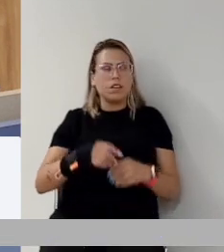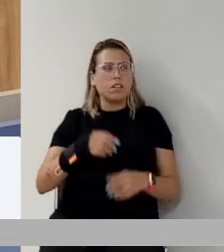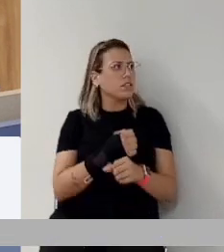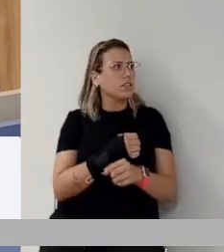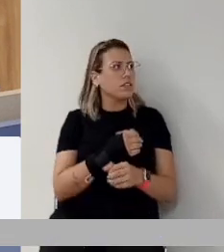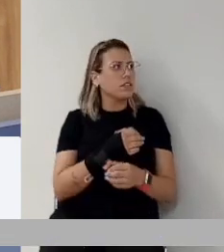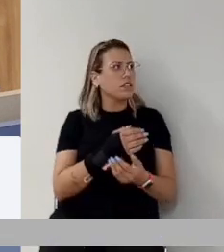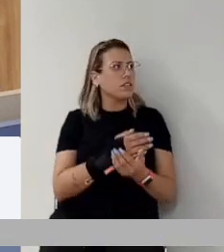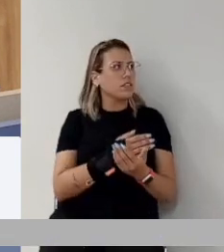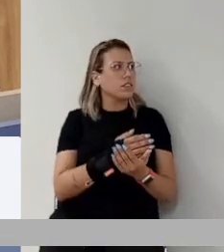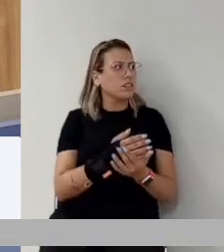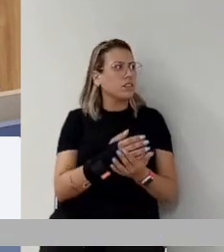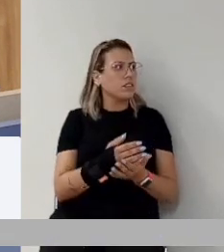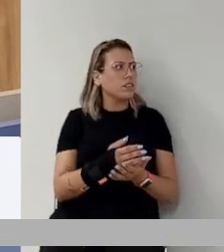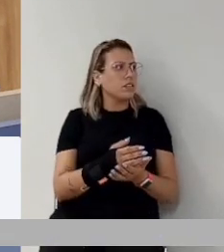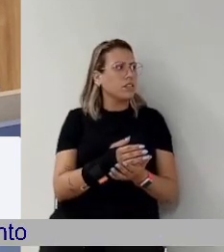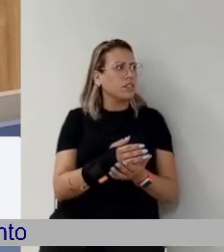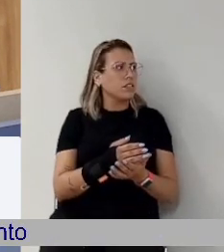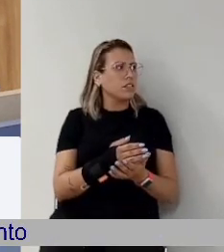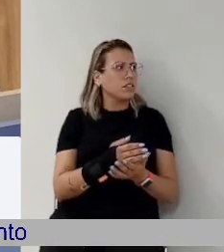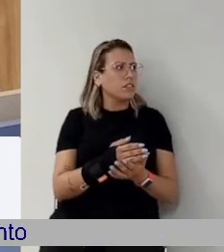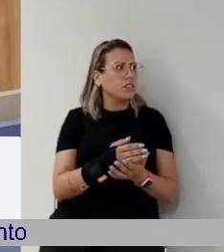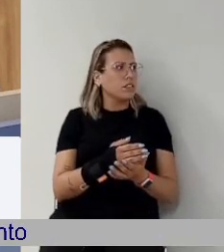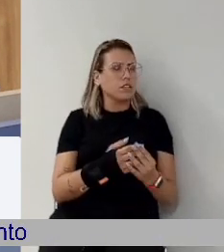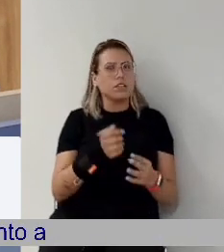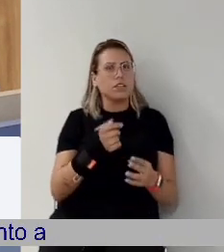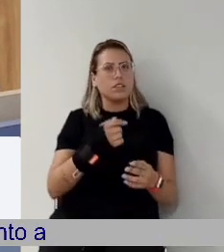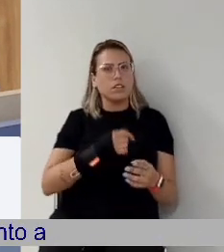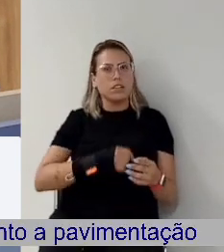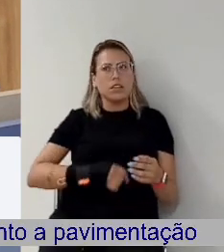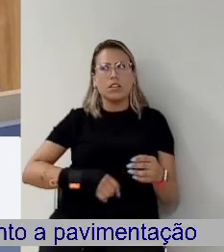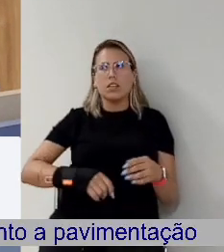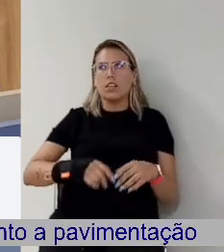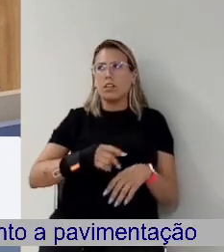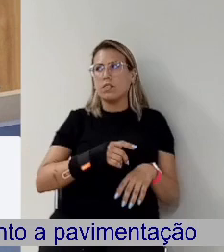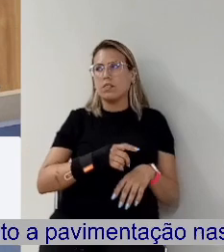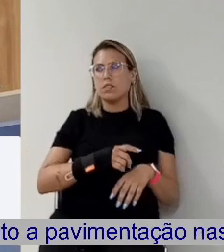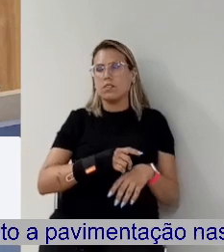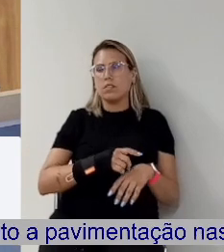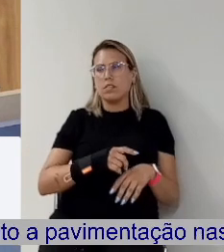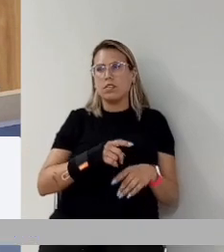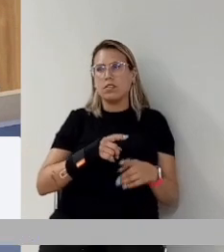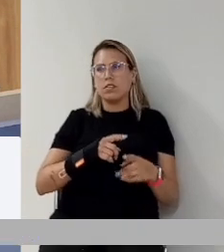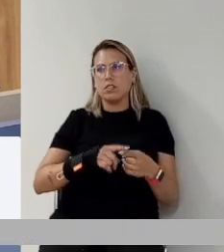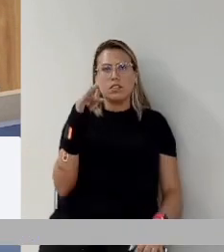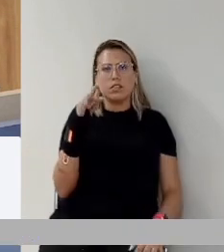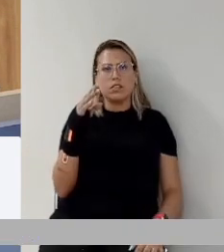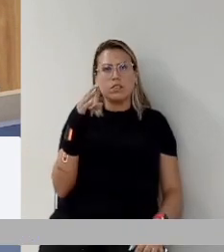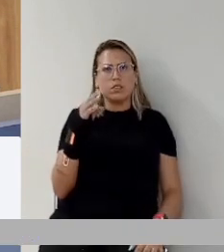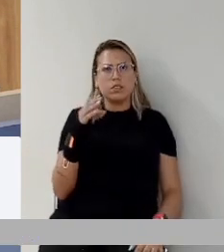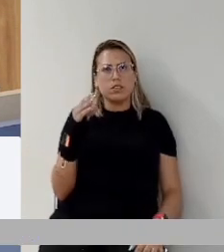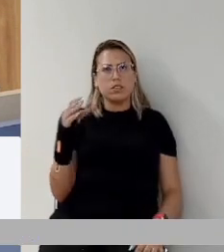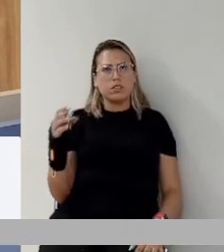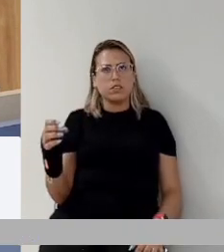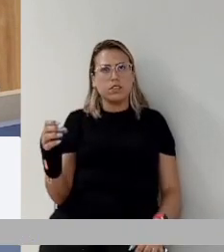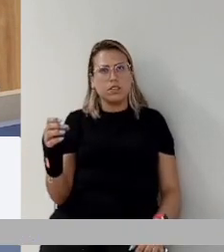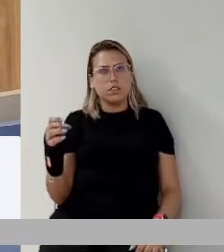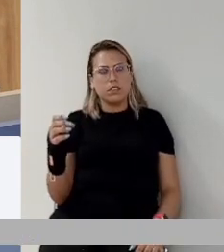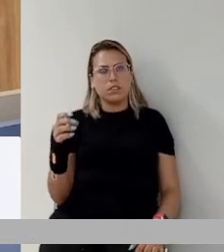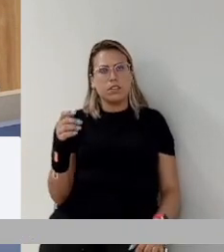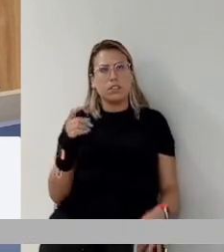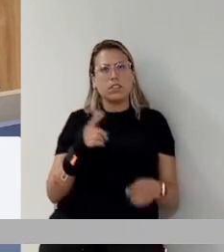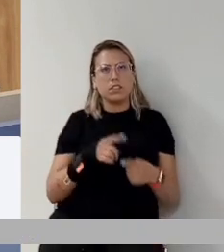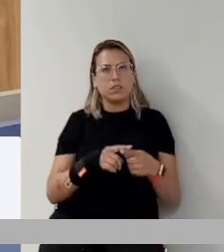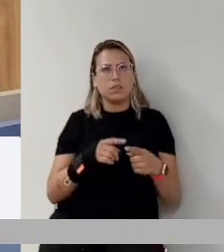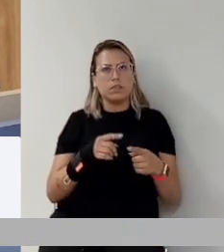como obras em andamento a pavimentação nas proximidades do IFCE recuperação de